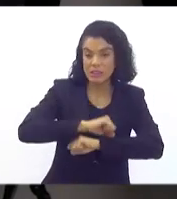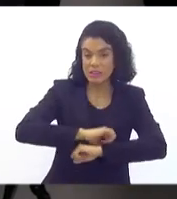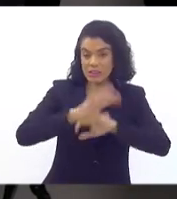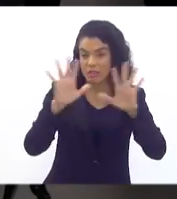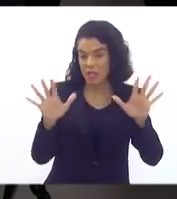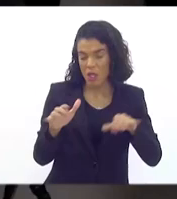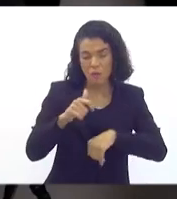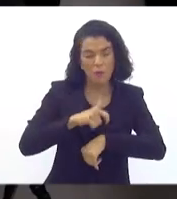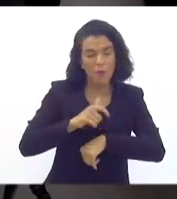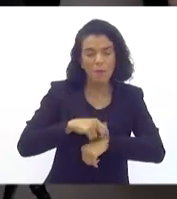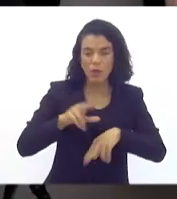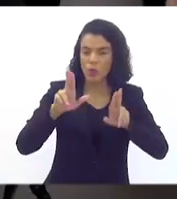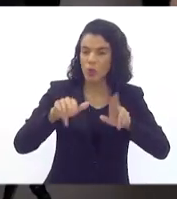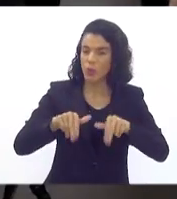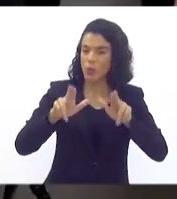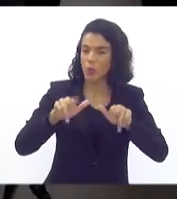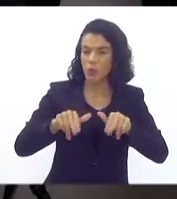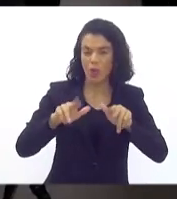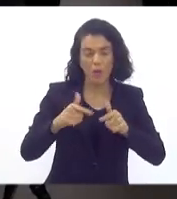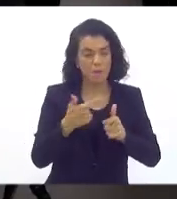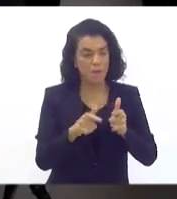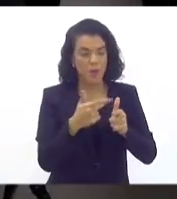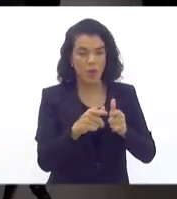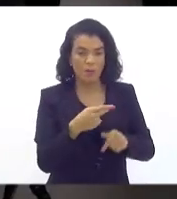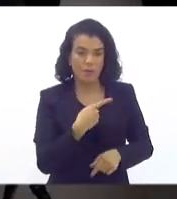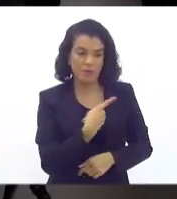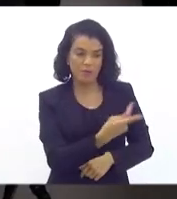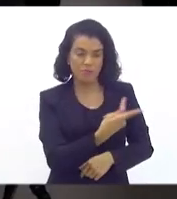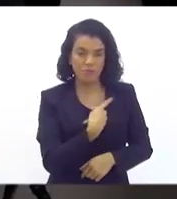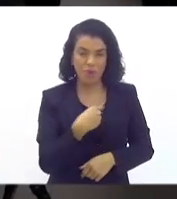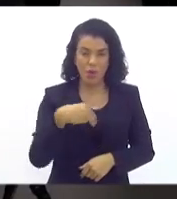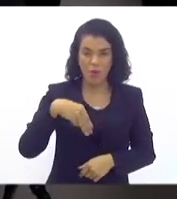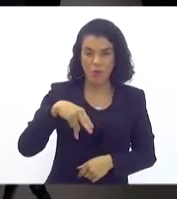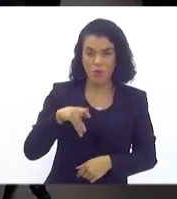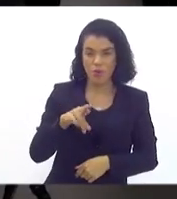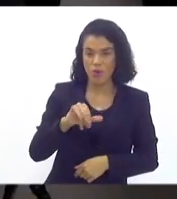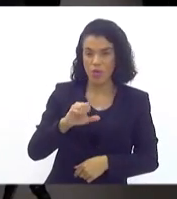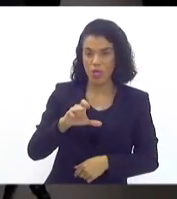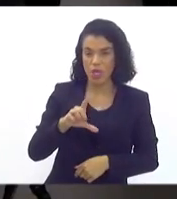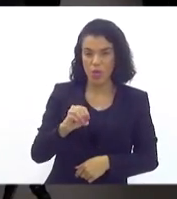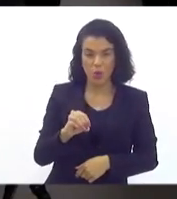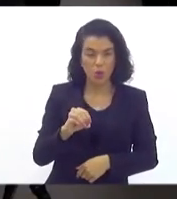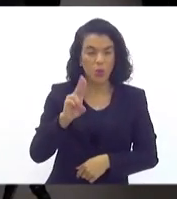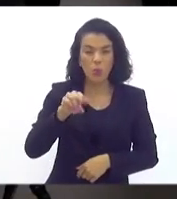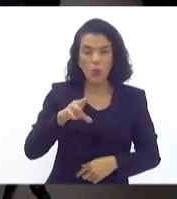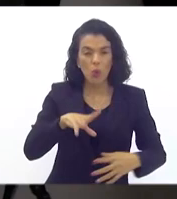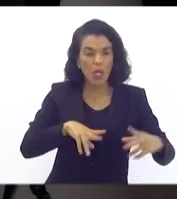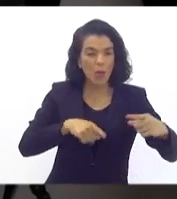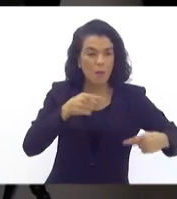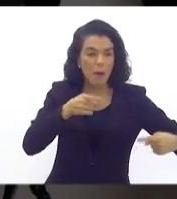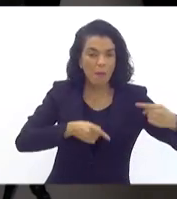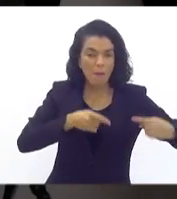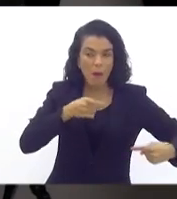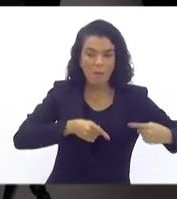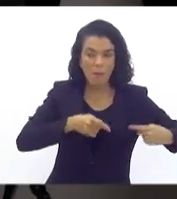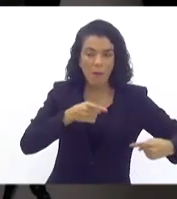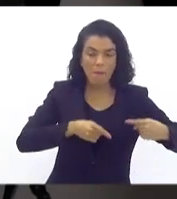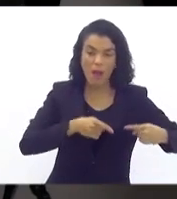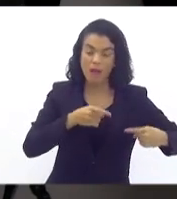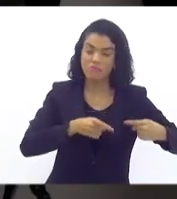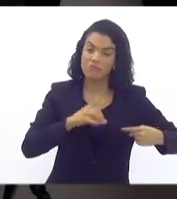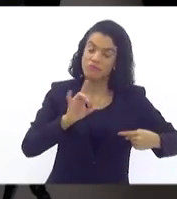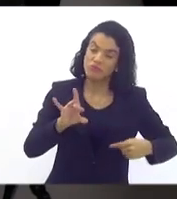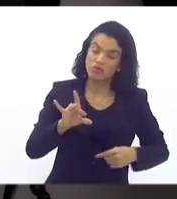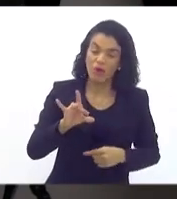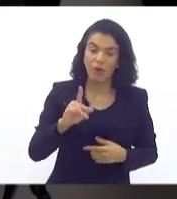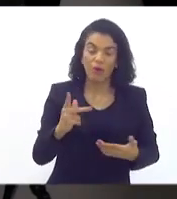algum momento algum eu tive problema com o Murilo um presidente nunca tivemos uma discussão o problema só teve um desgaste